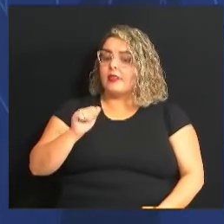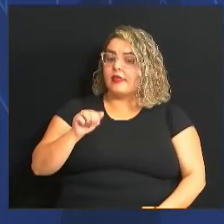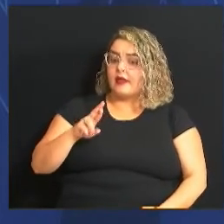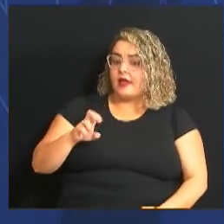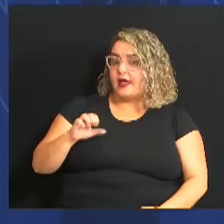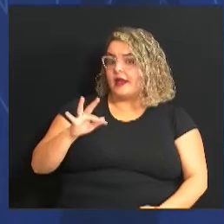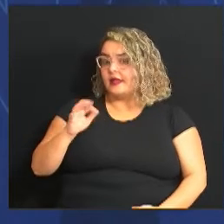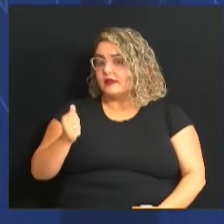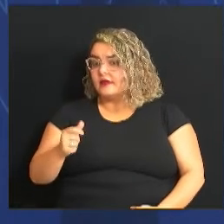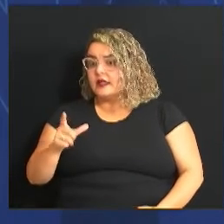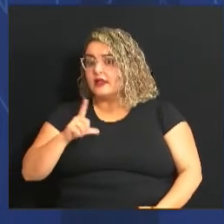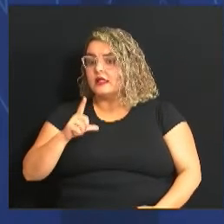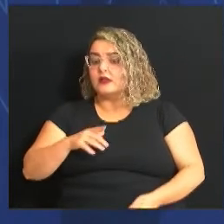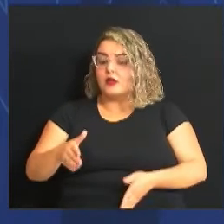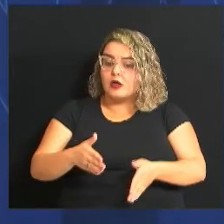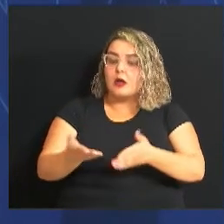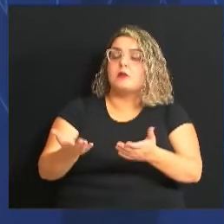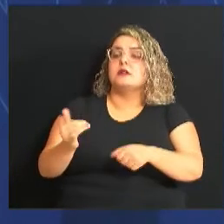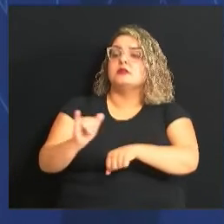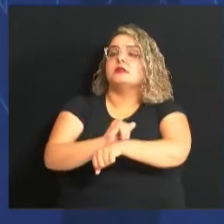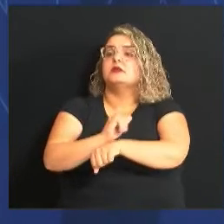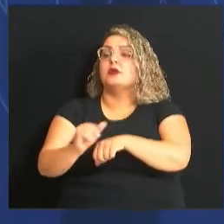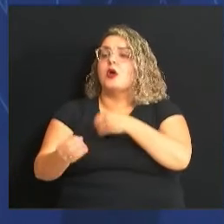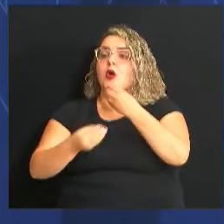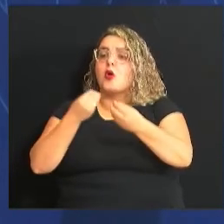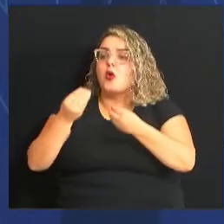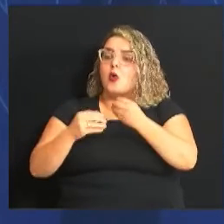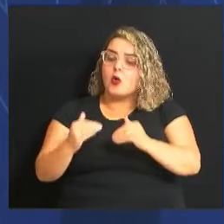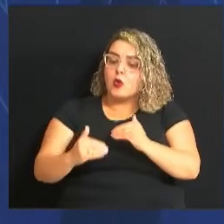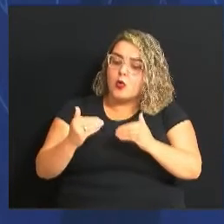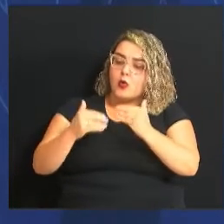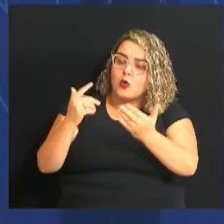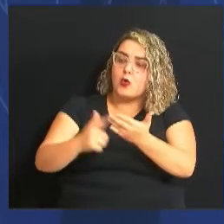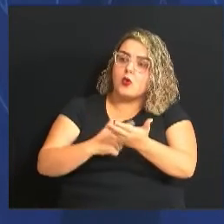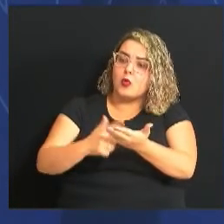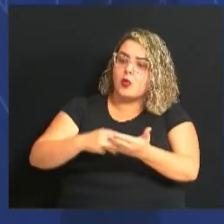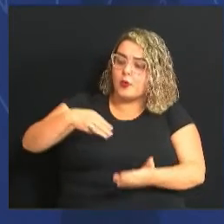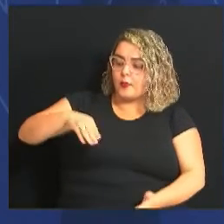caminho, estratégia? Como que você decidiu construir, Miguel?